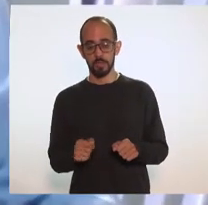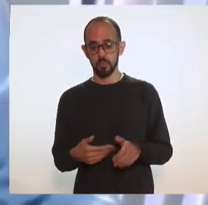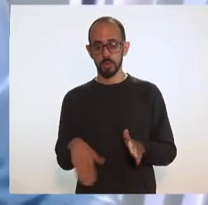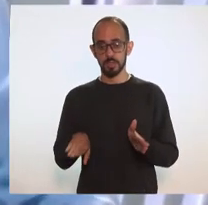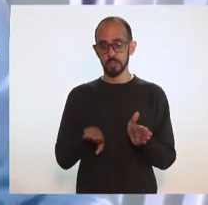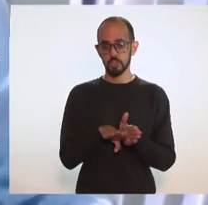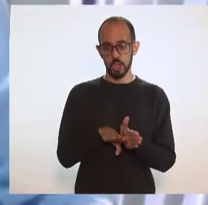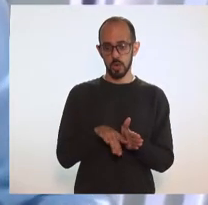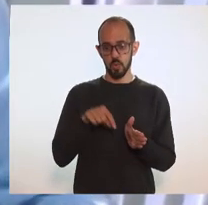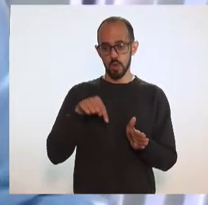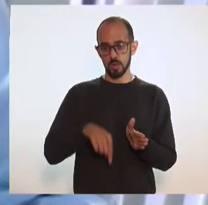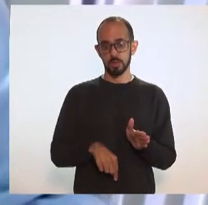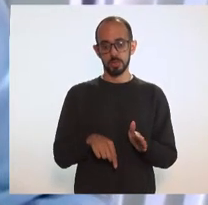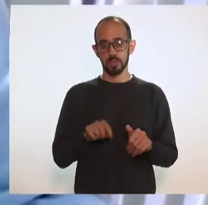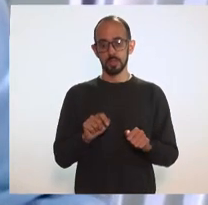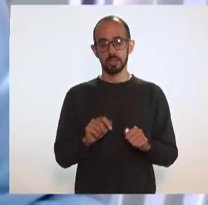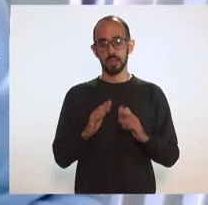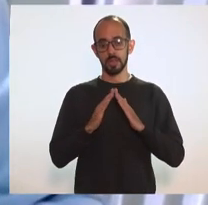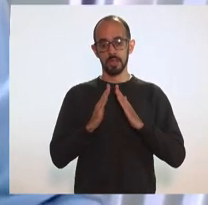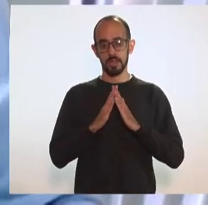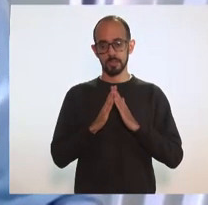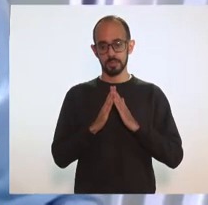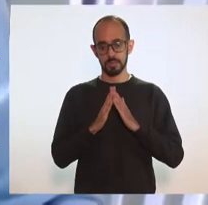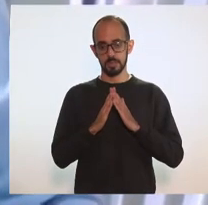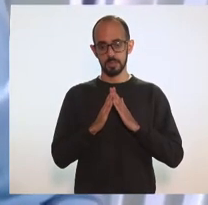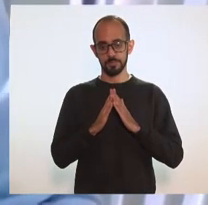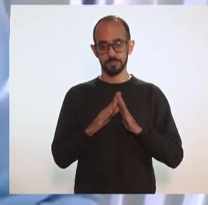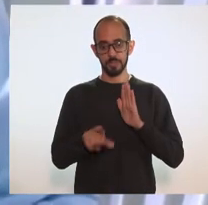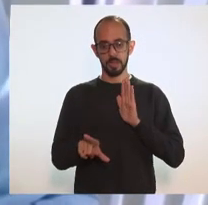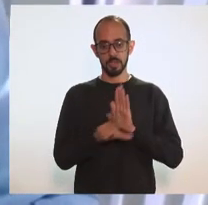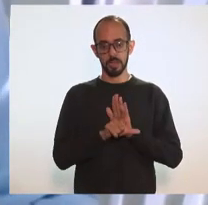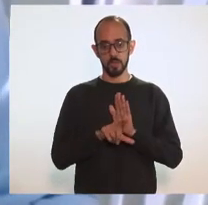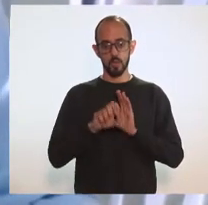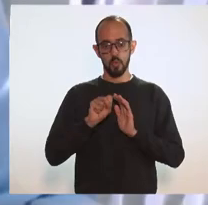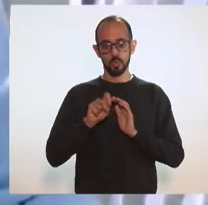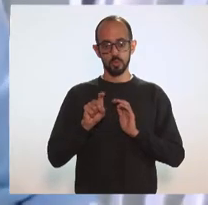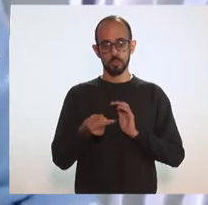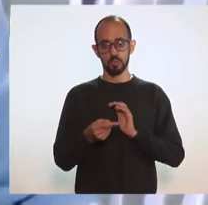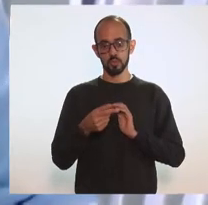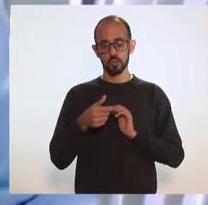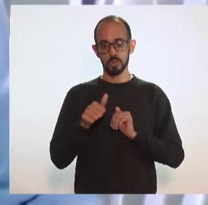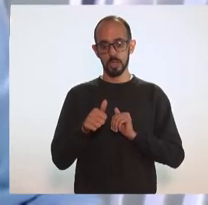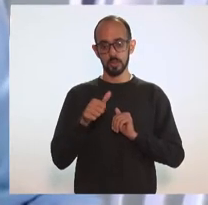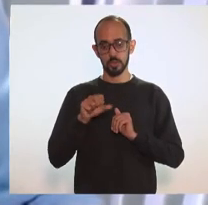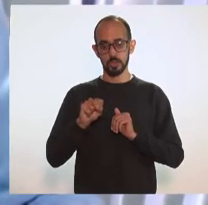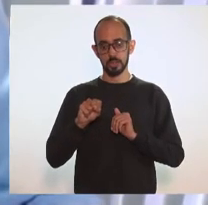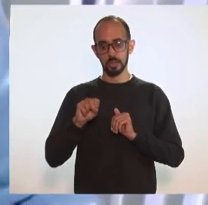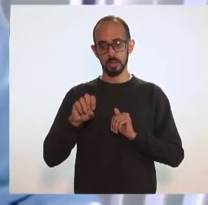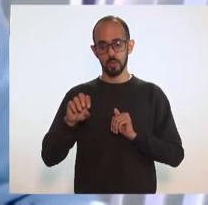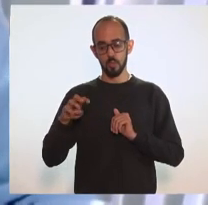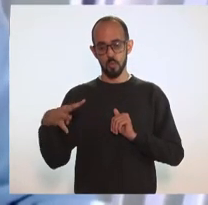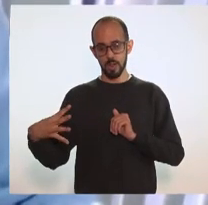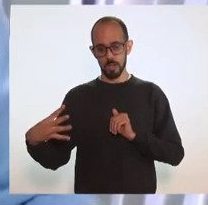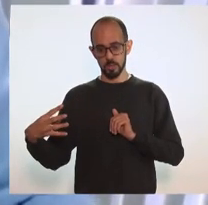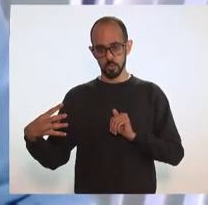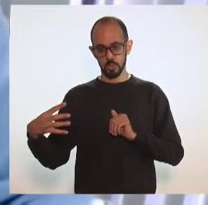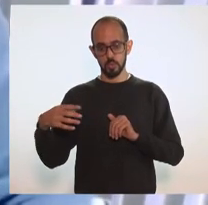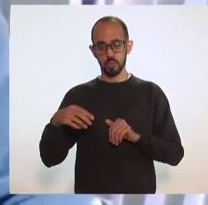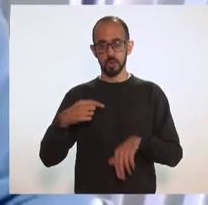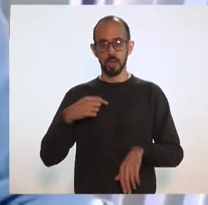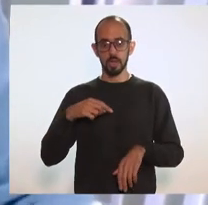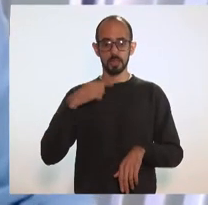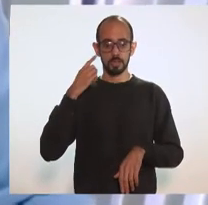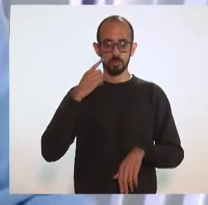a questão relacionada a lei 8.184 2018 da deputada Martha Rocha e o